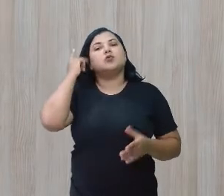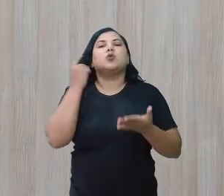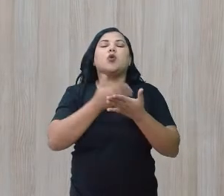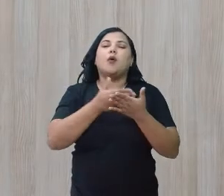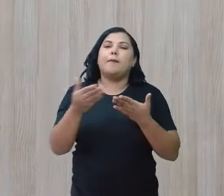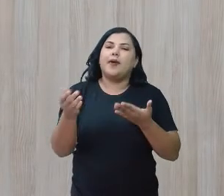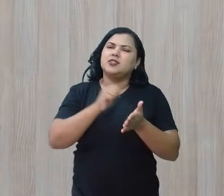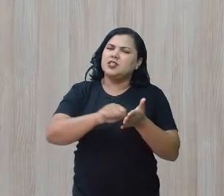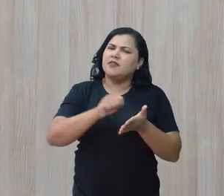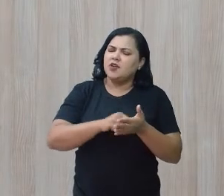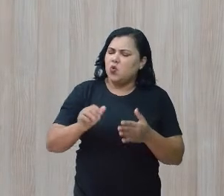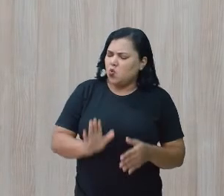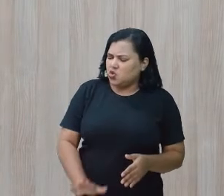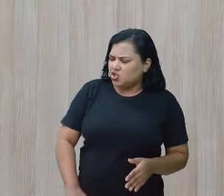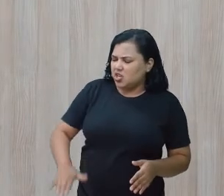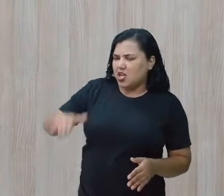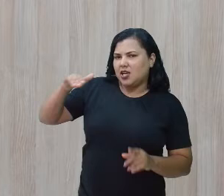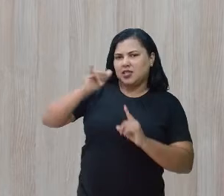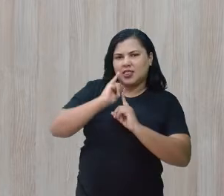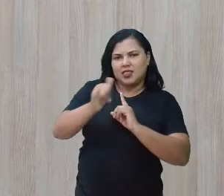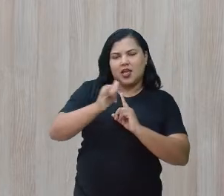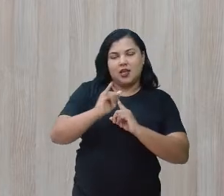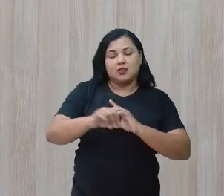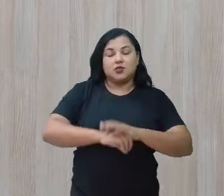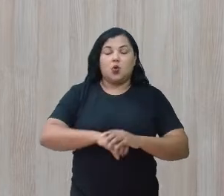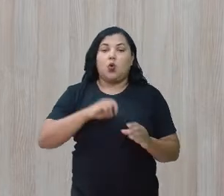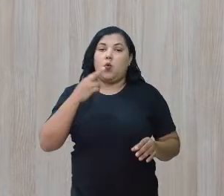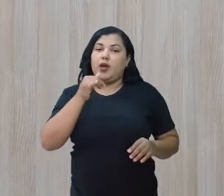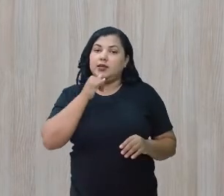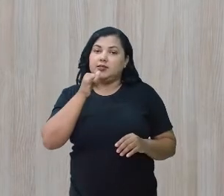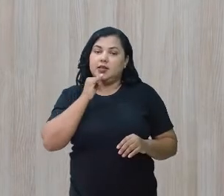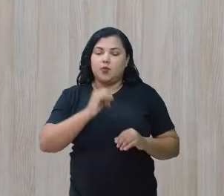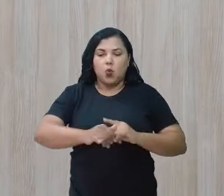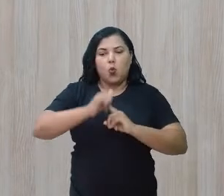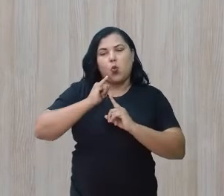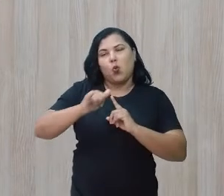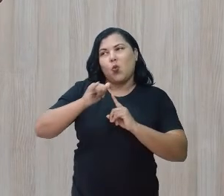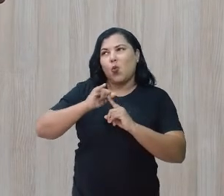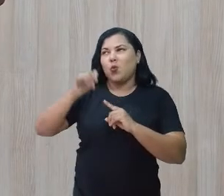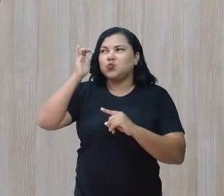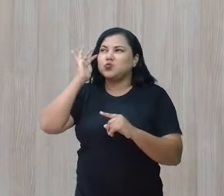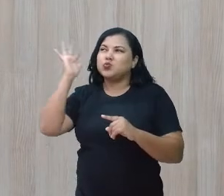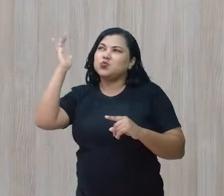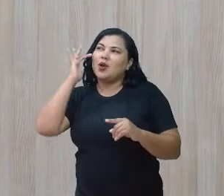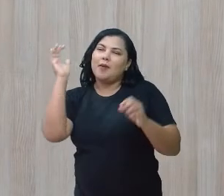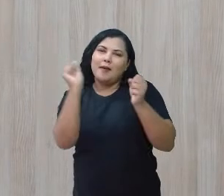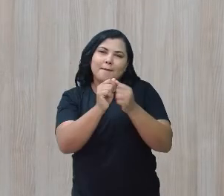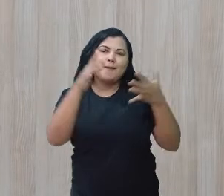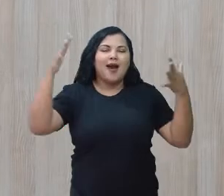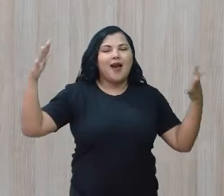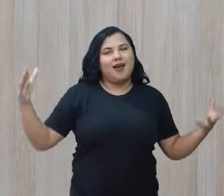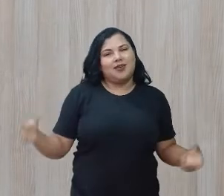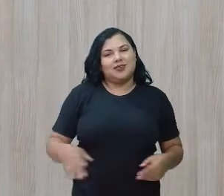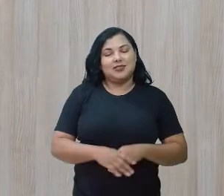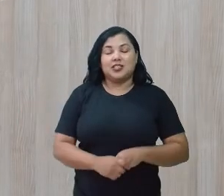ainda criança, né, com os textos narrativos, ou seja, histórias de contos de fadas, histórias de